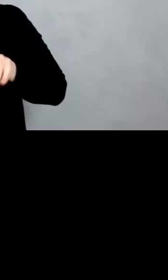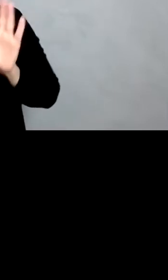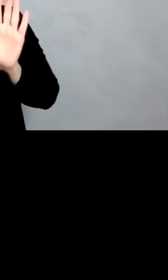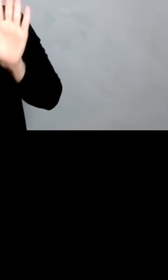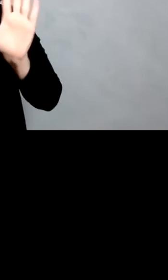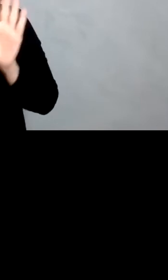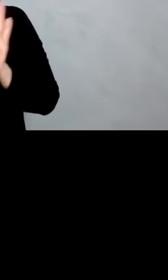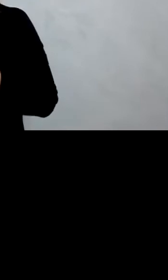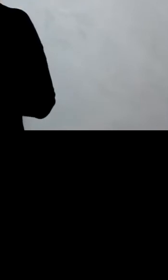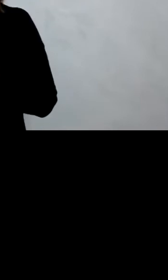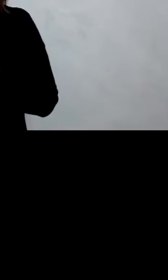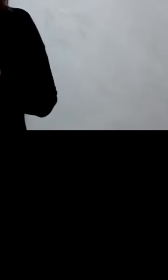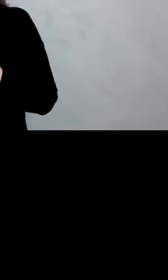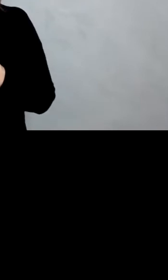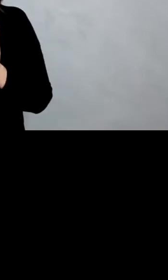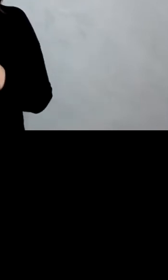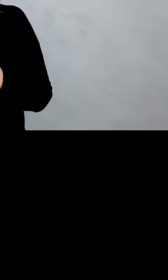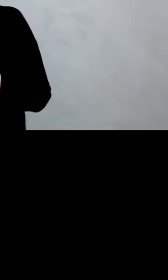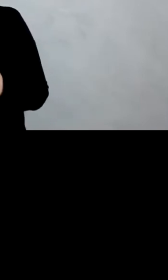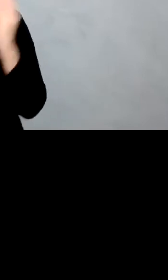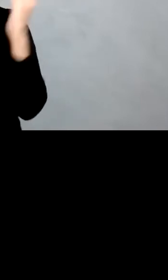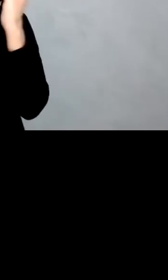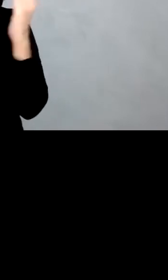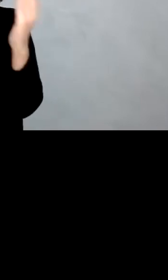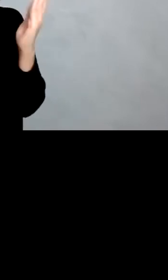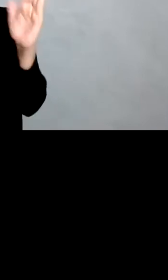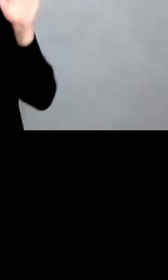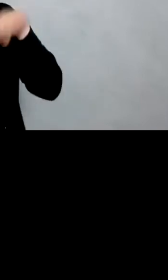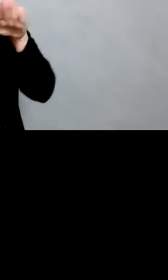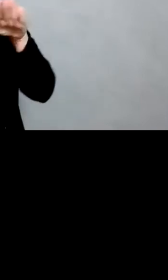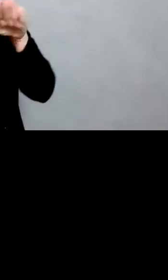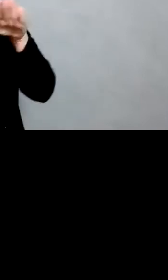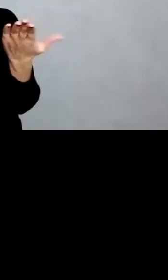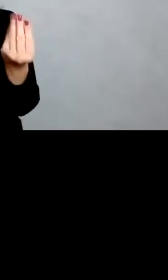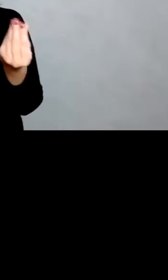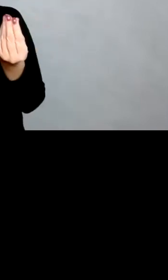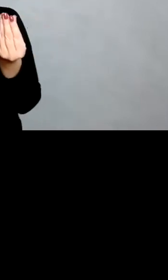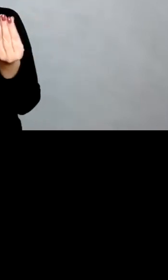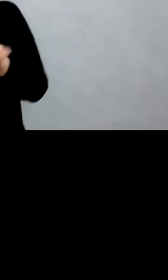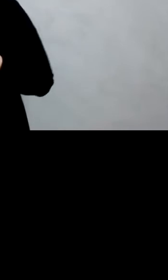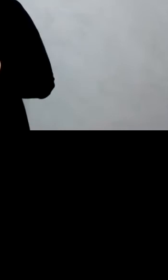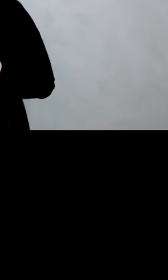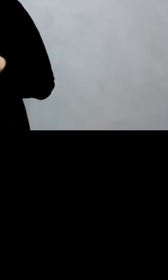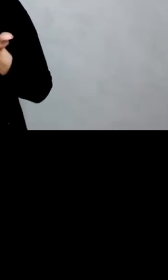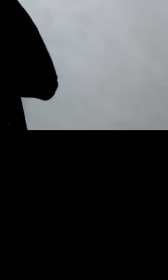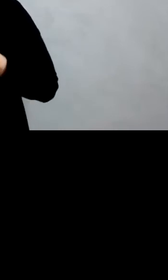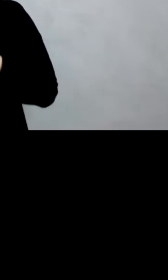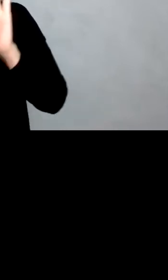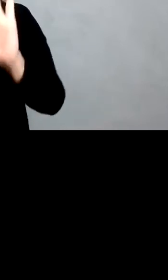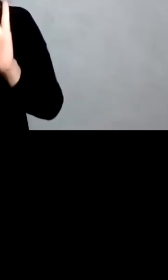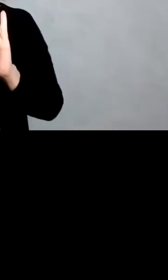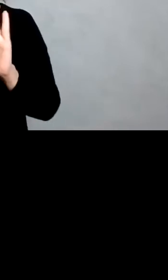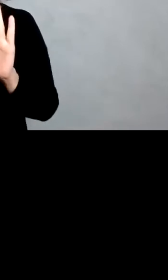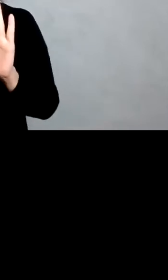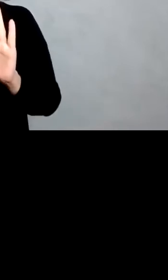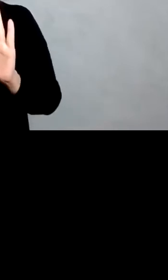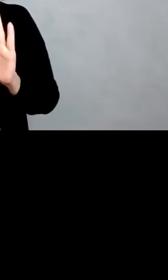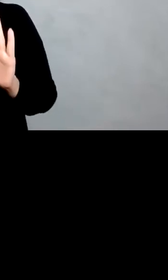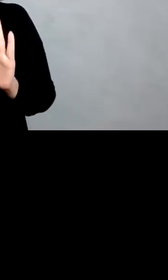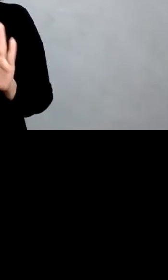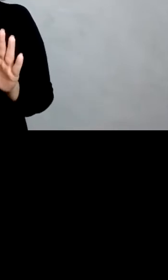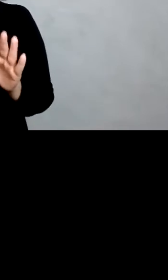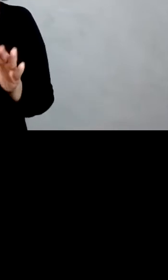E achei muito interessante o exemplo que o senhor deu dos Achaninka,